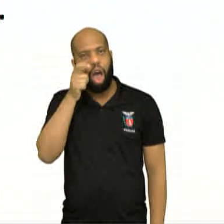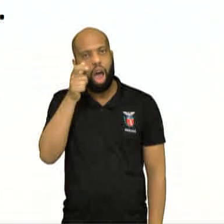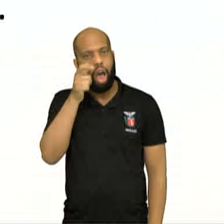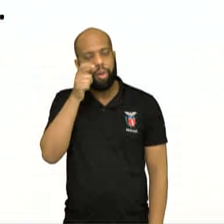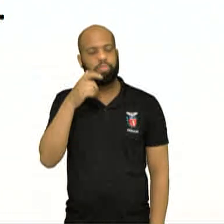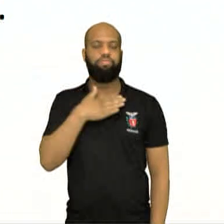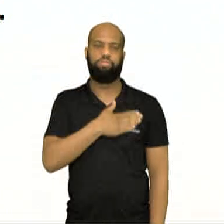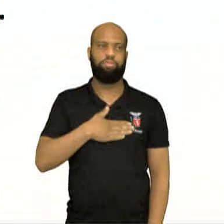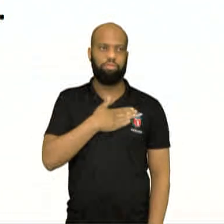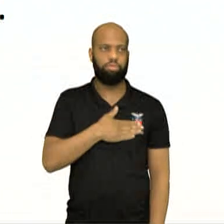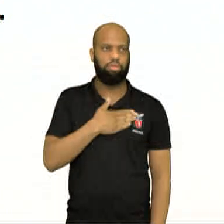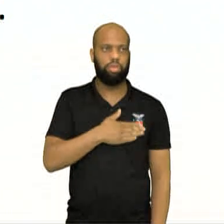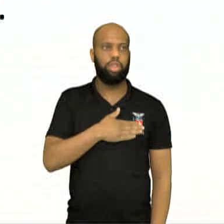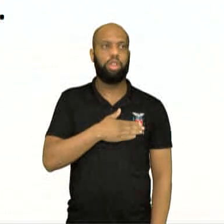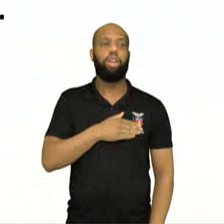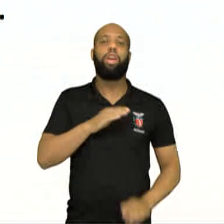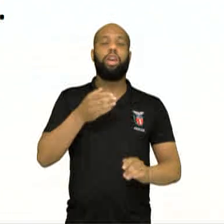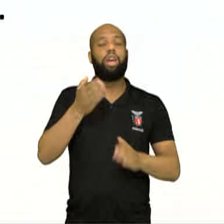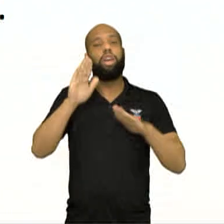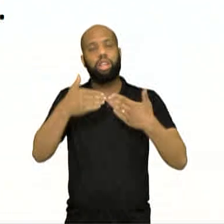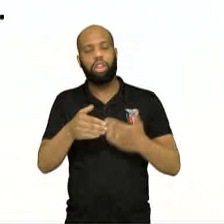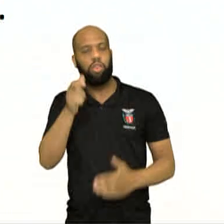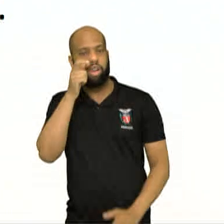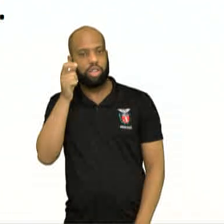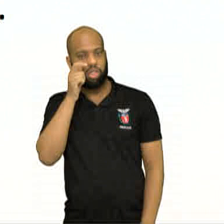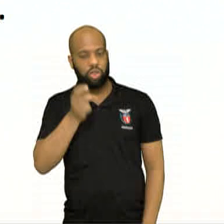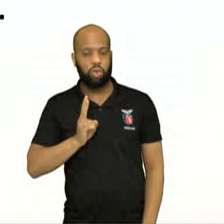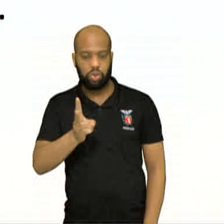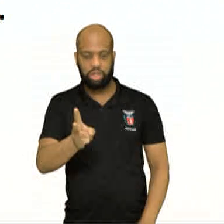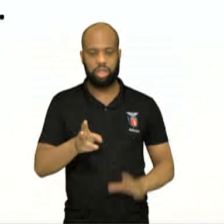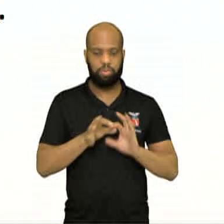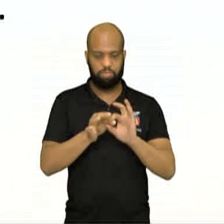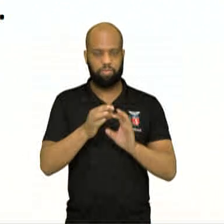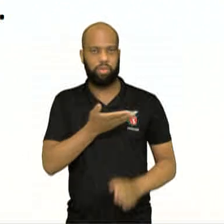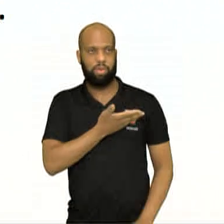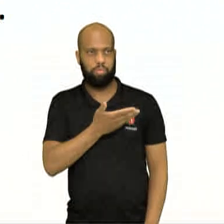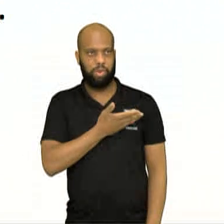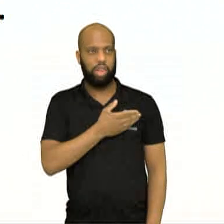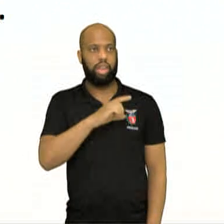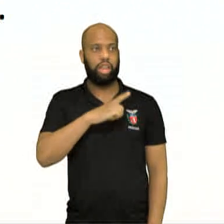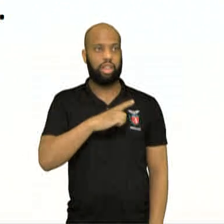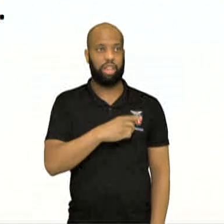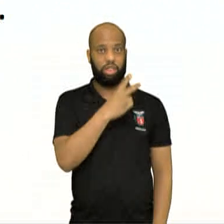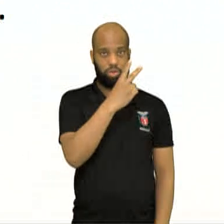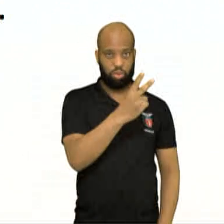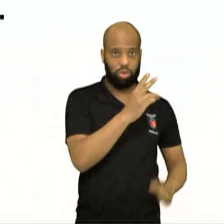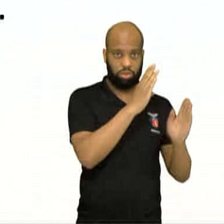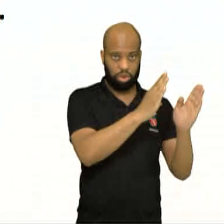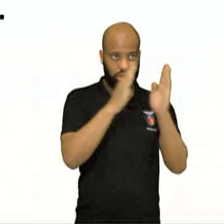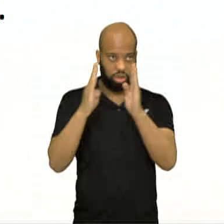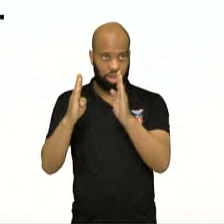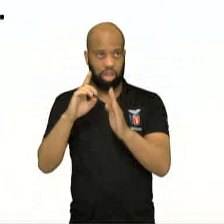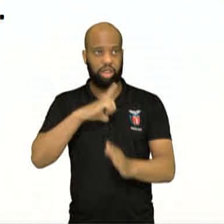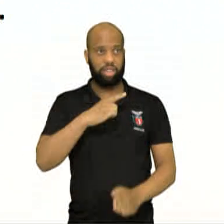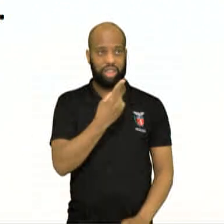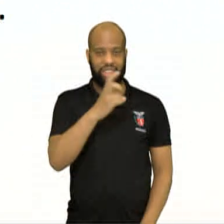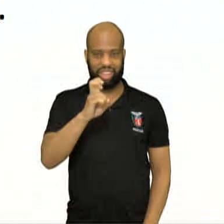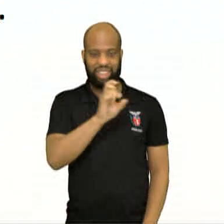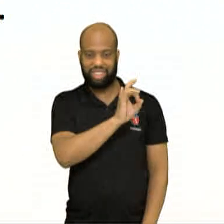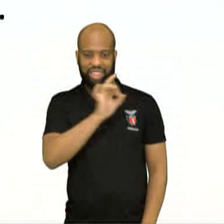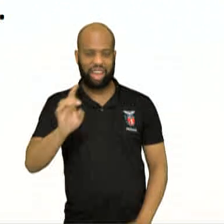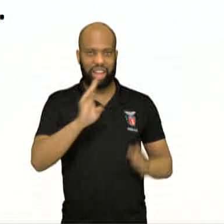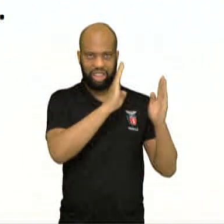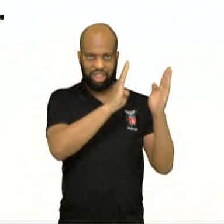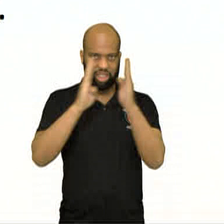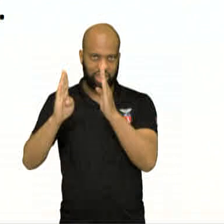Elas assistiram Sempre Amigas, que tem 2 temporadas com 15 capítulos cada temporada. Nesse dia, após alguns